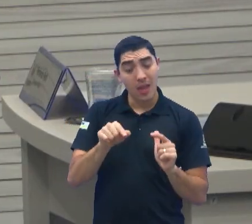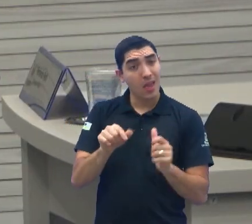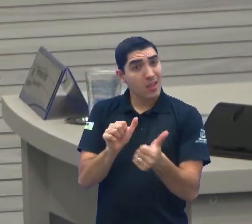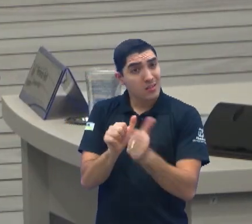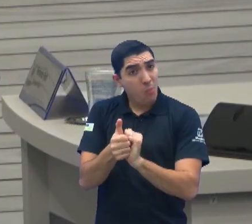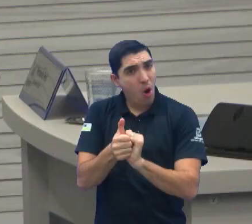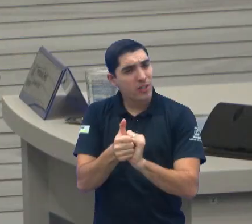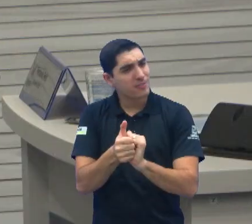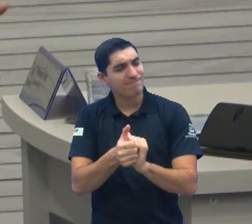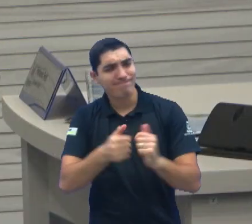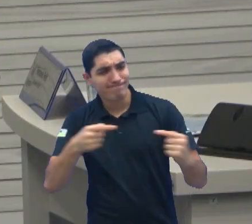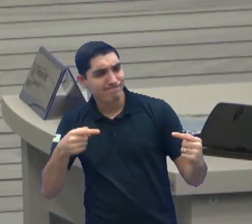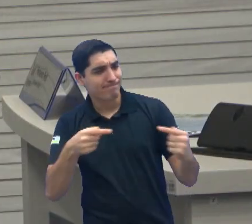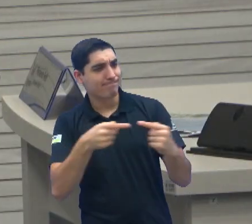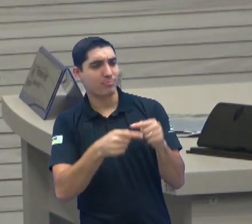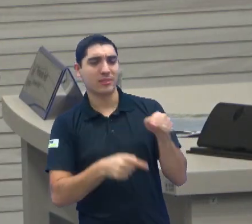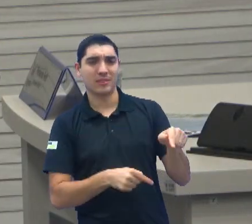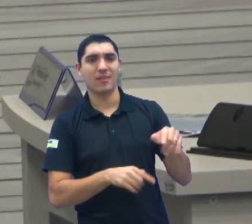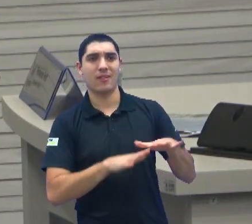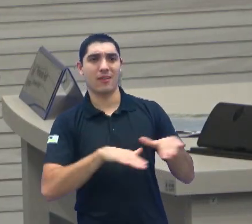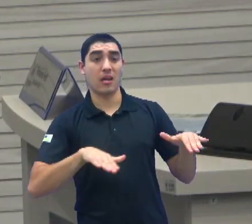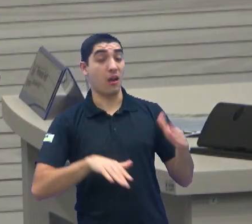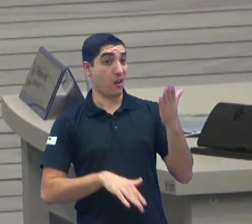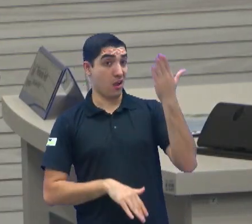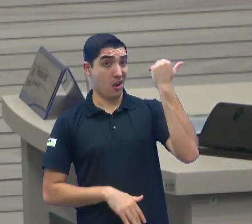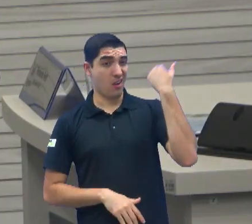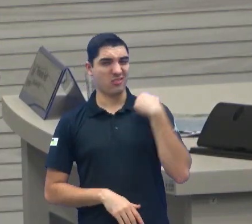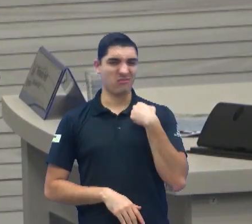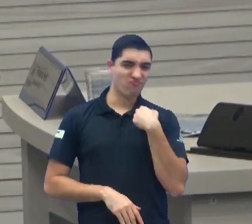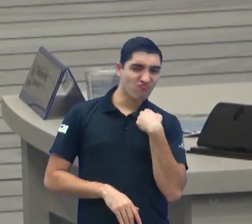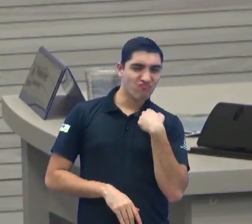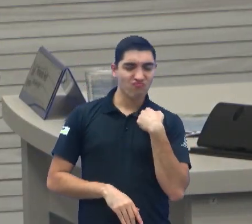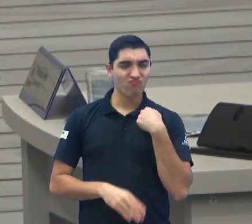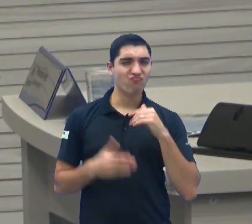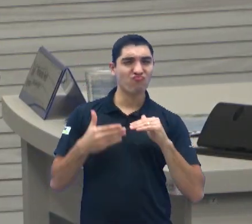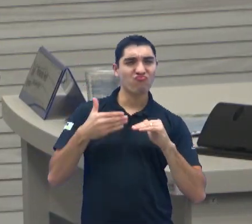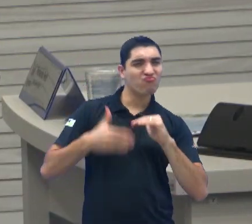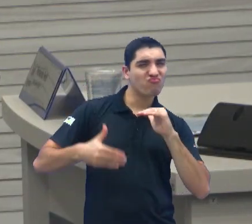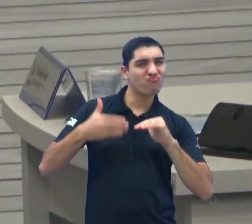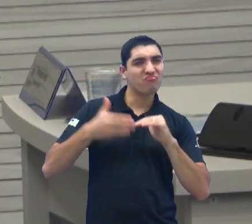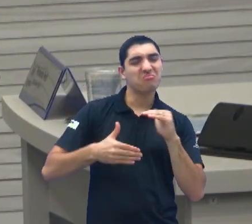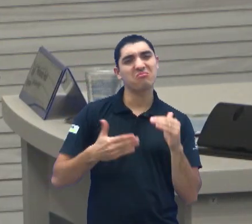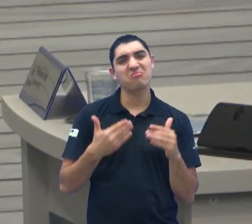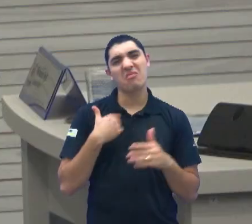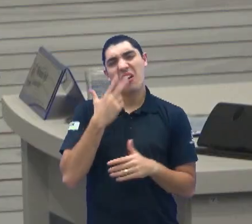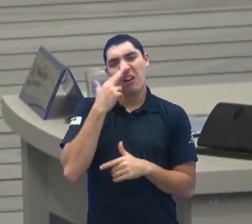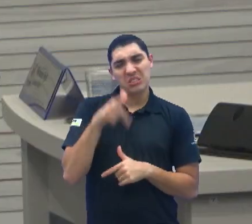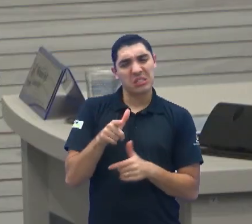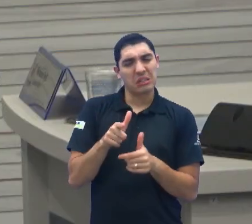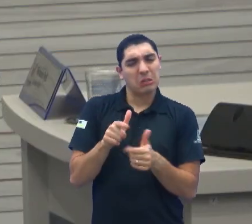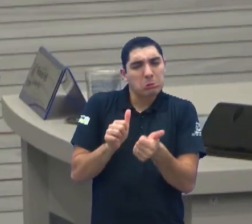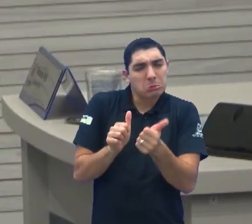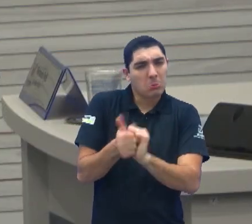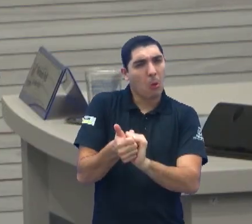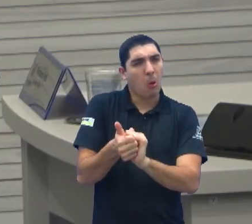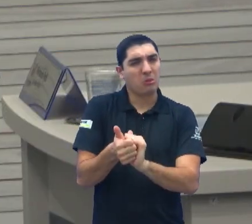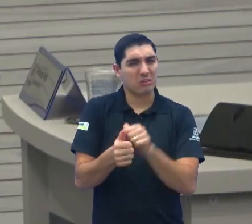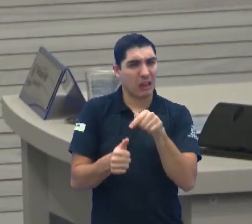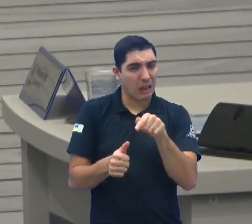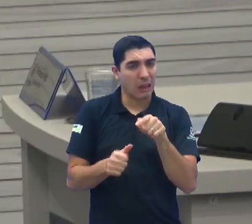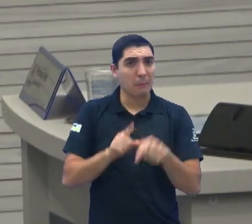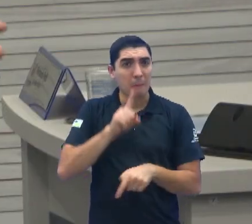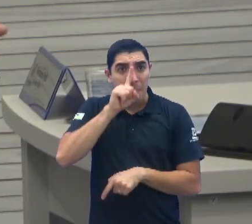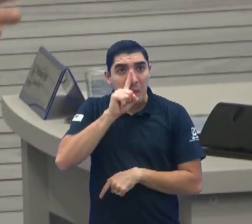Eu tinha um pouco de aversão, achando que era um esporte agressivo, tipo o taekwondo, não